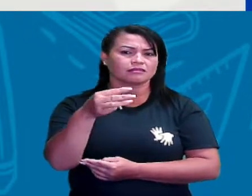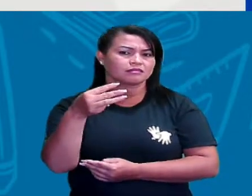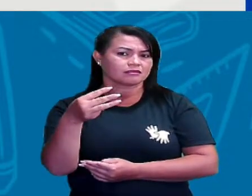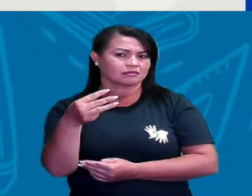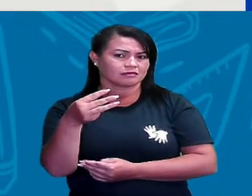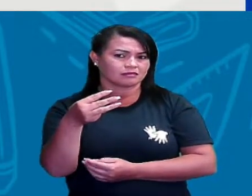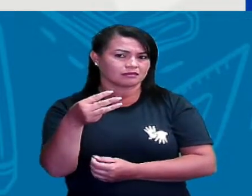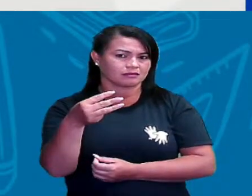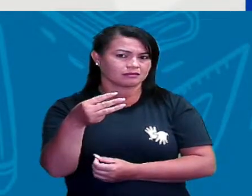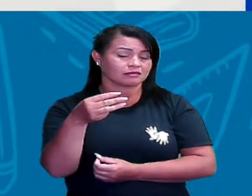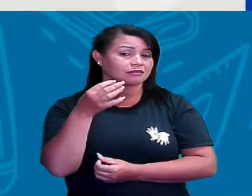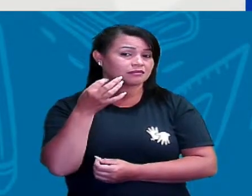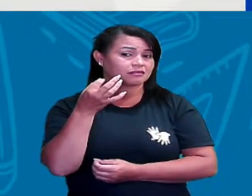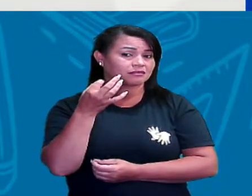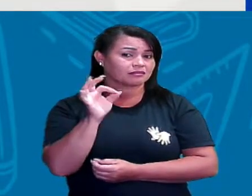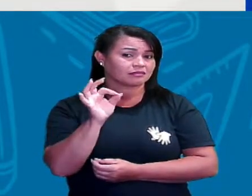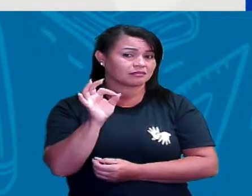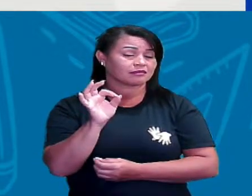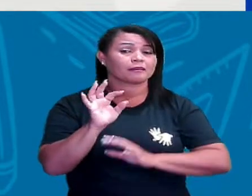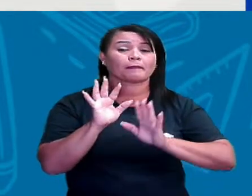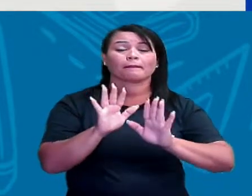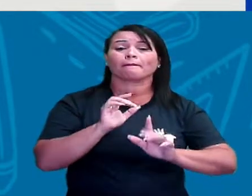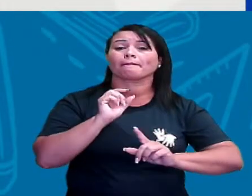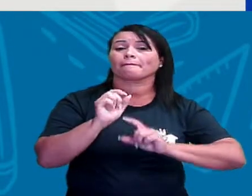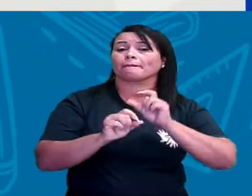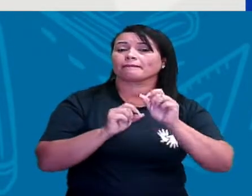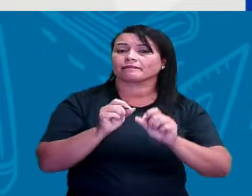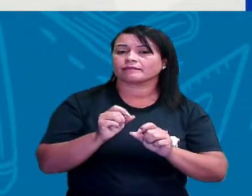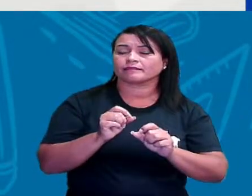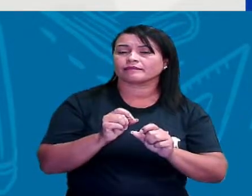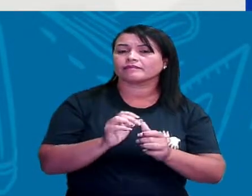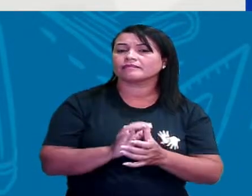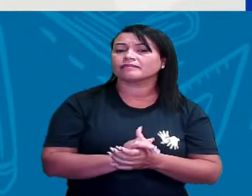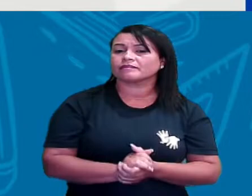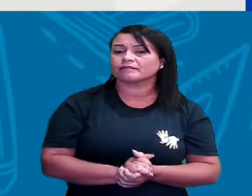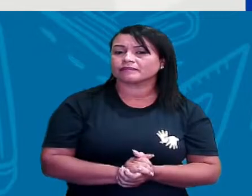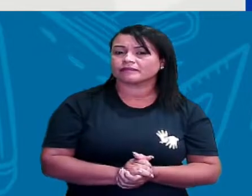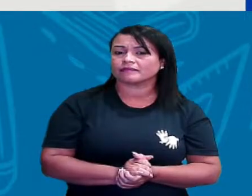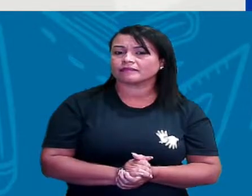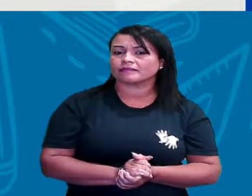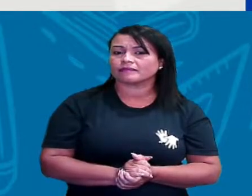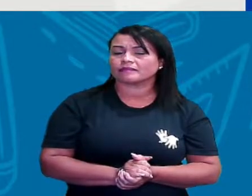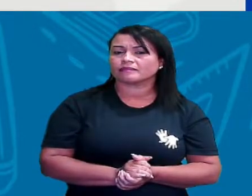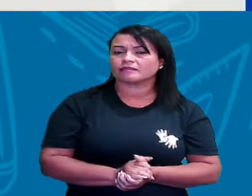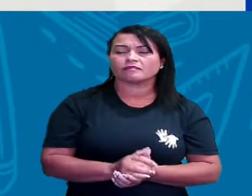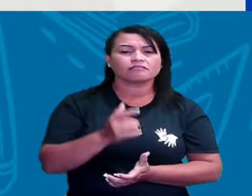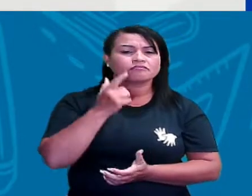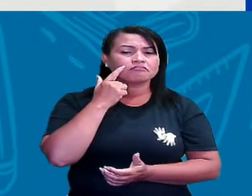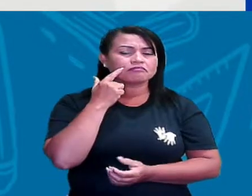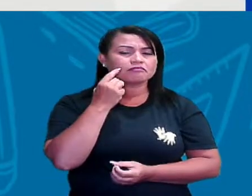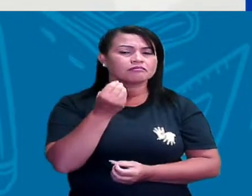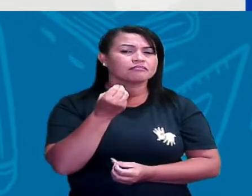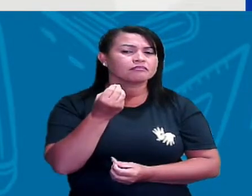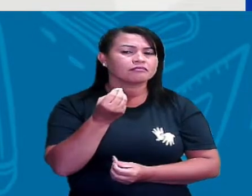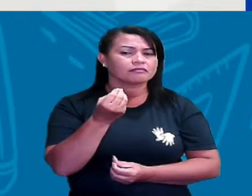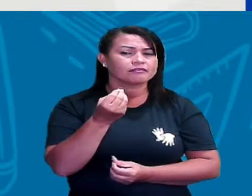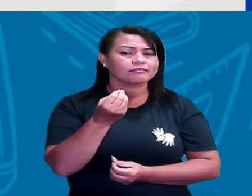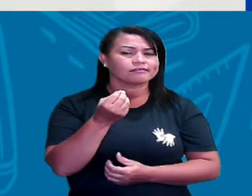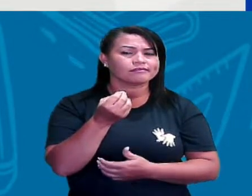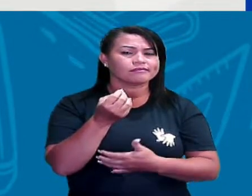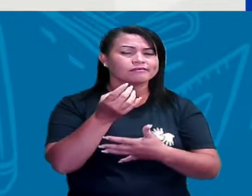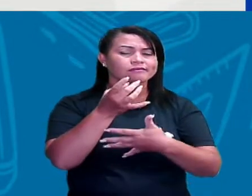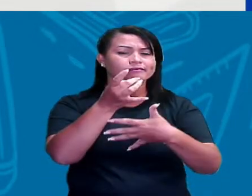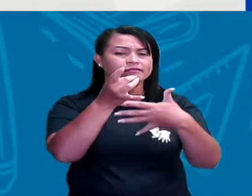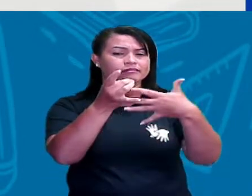873, certo? Mas, para isso, vamos, uma linguagem assim popular,